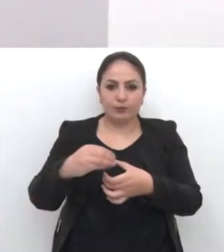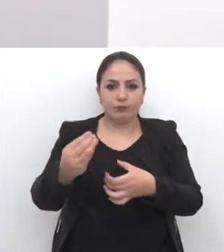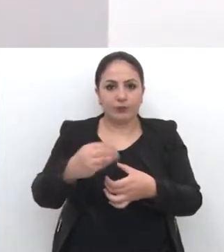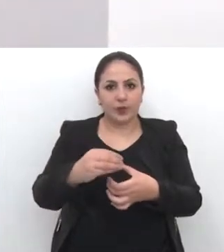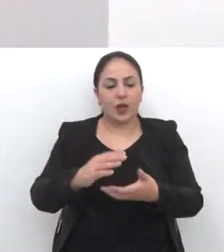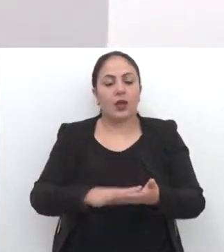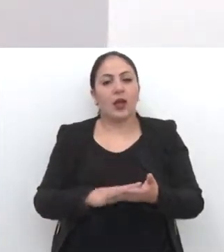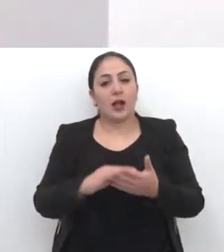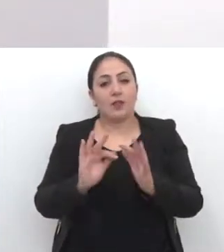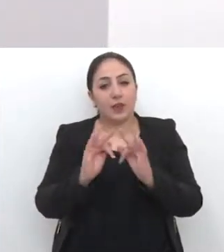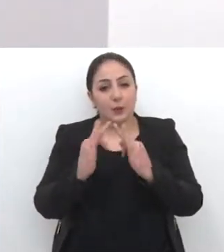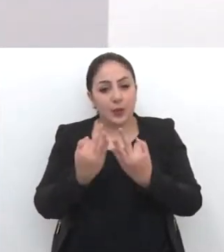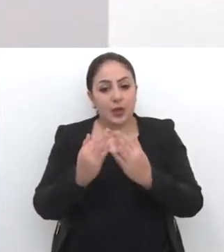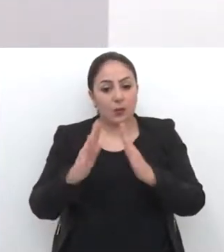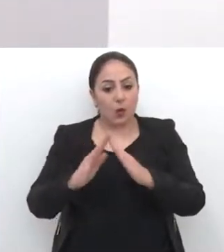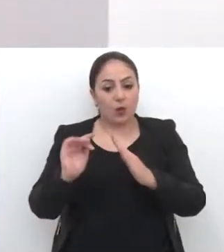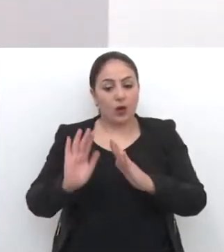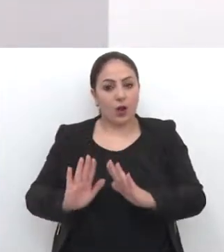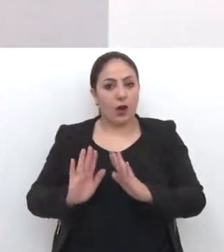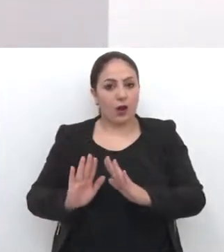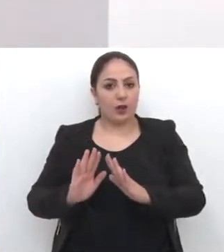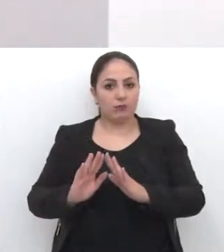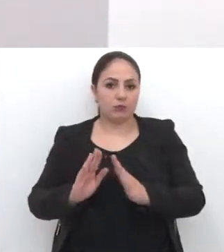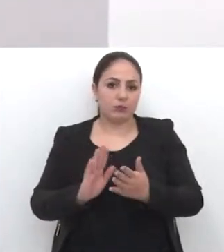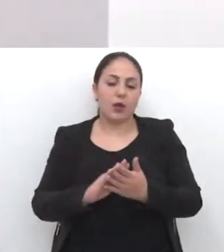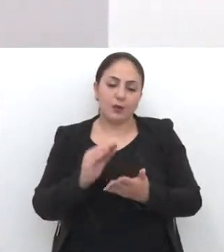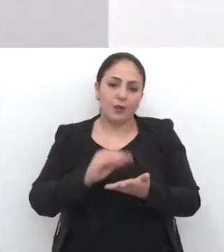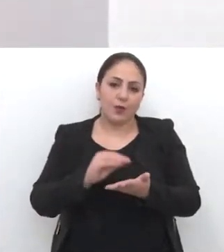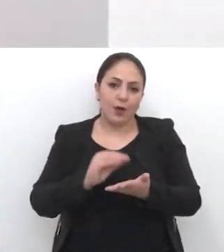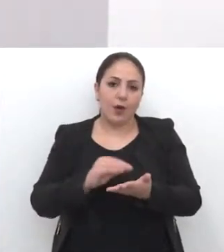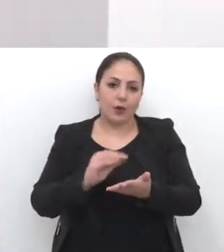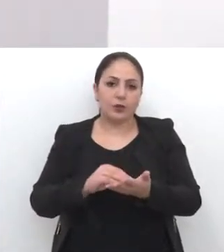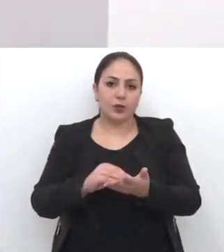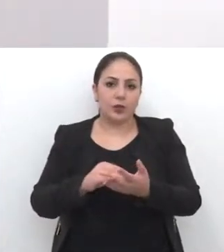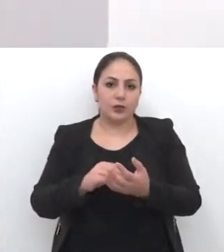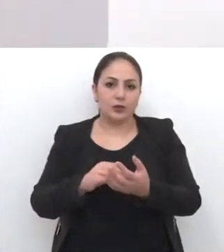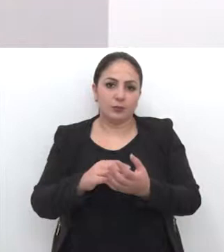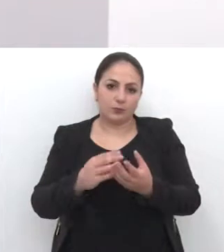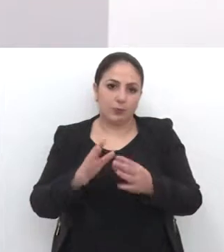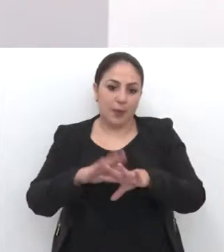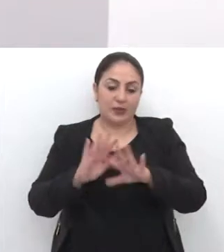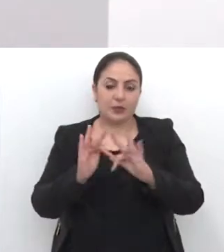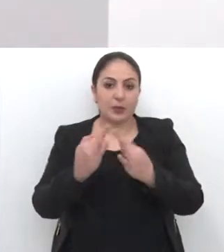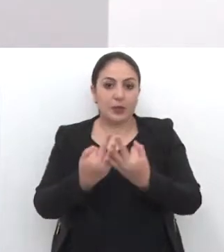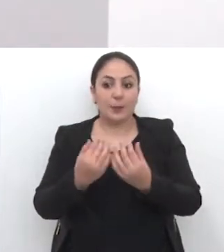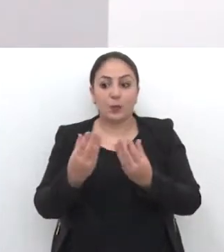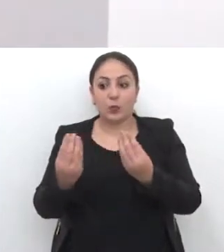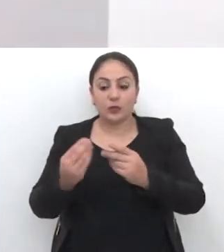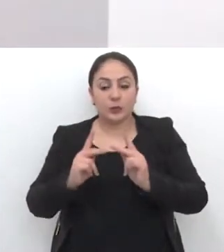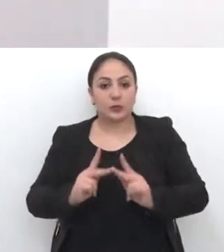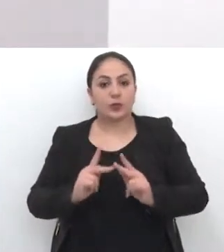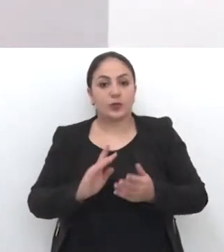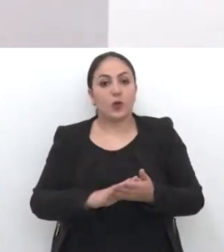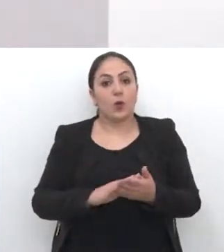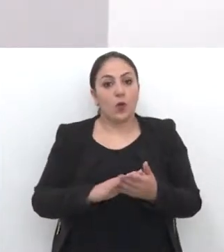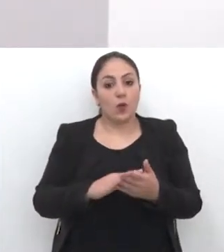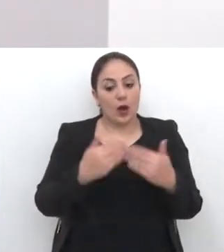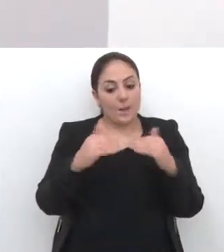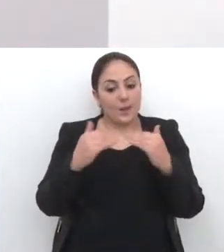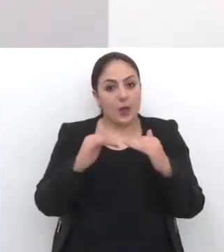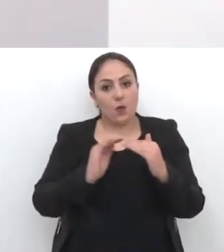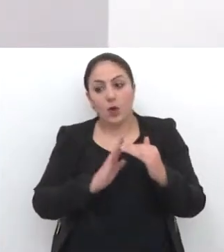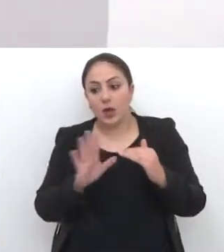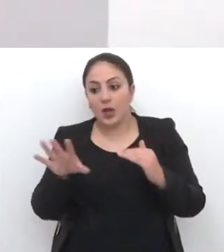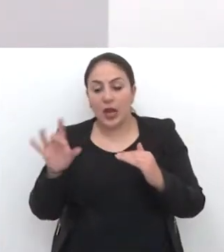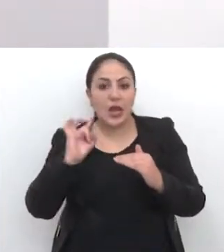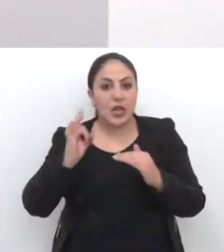100 famílias que já estão morando lá, não está totalmente ocupado ainda o loteamento, mas já tem um grande número de famílias morando lá, até que também o caminhão do lixo possa entrar